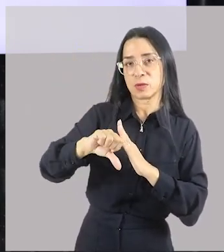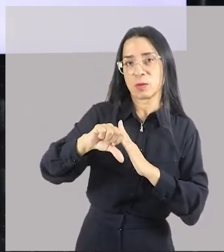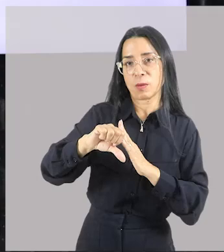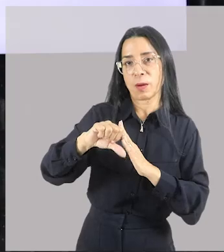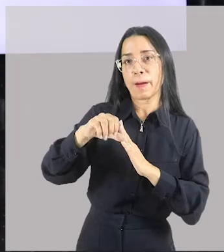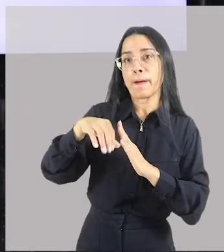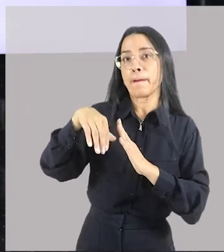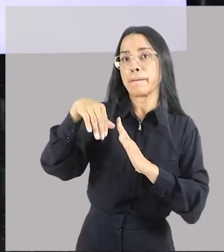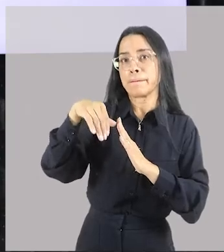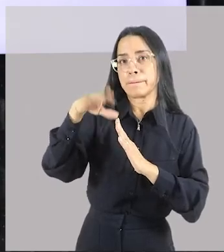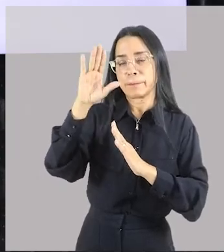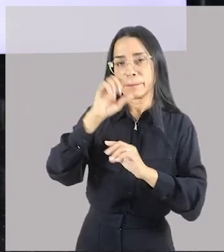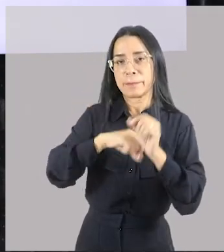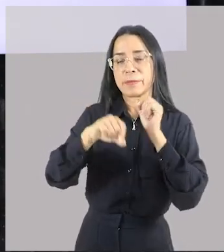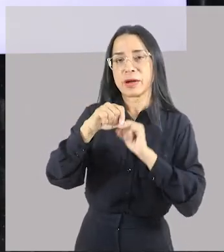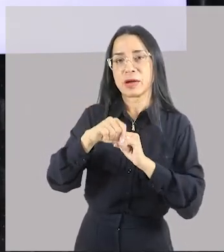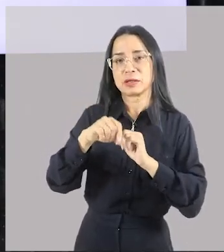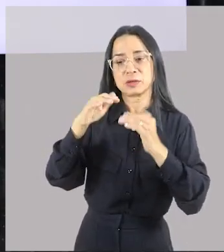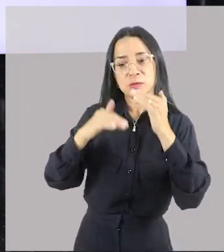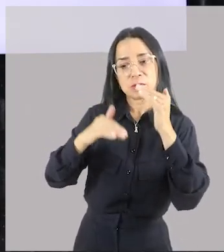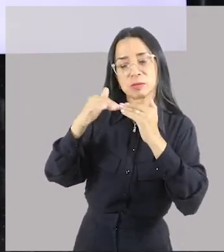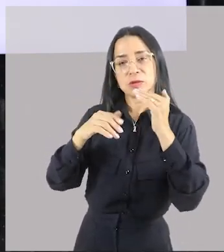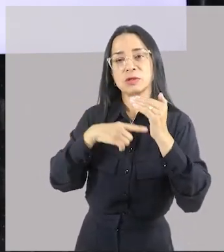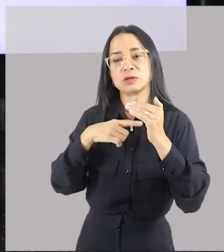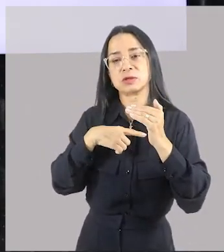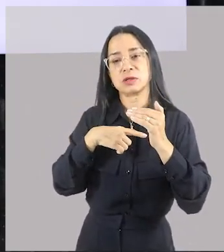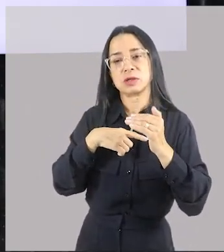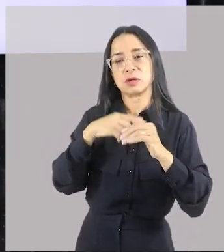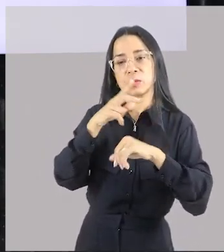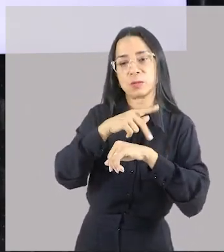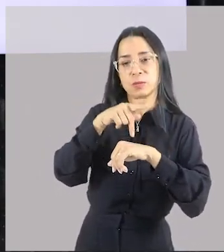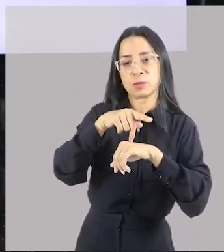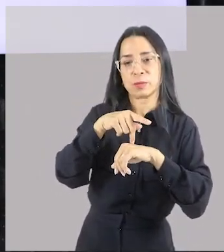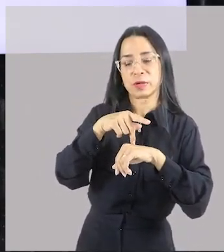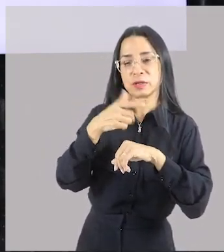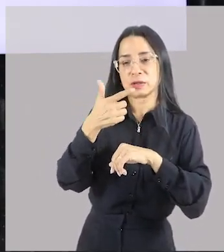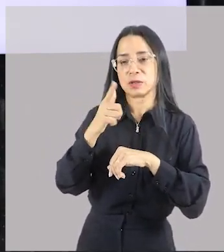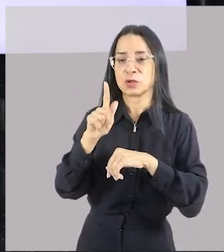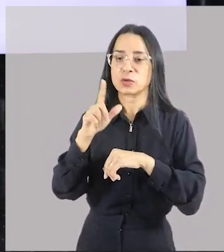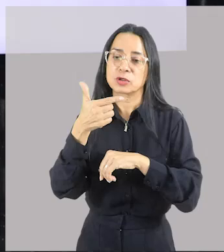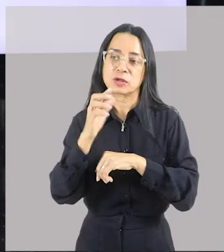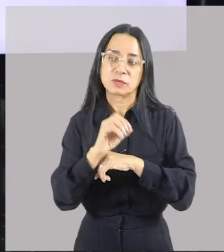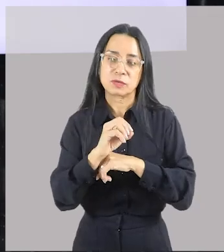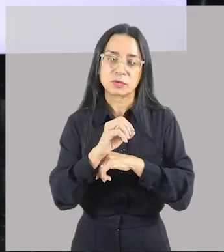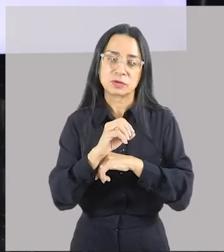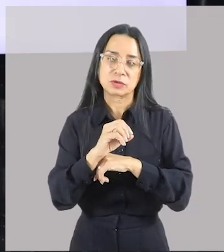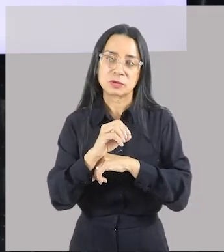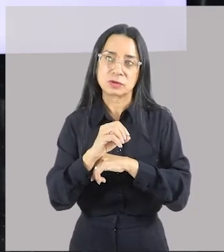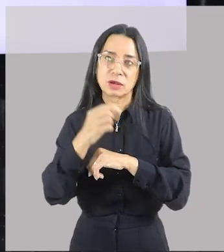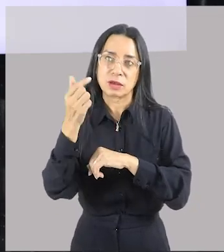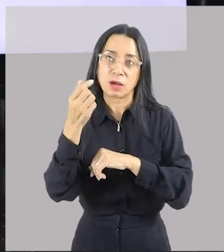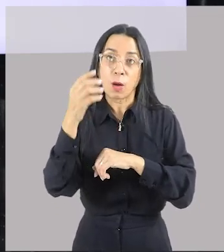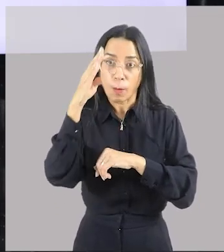tem. Então, nos países do G20 que estão aqui na tabela, o Brasil é o segundo